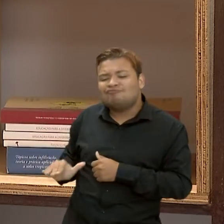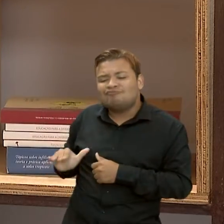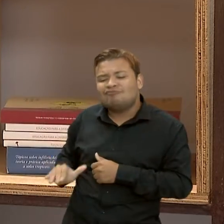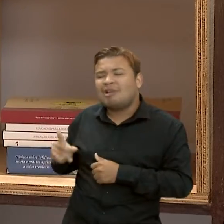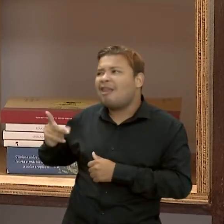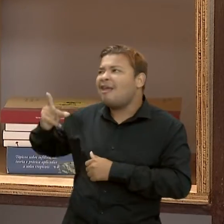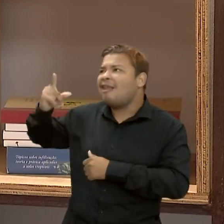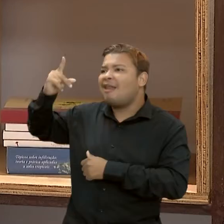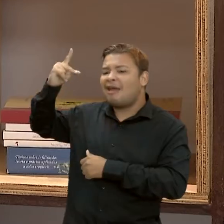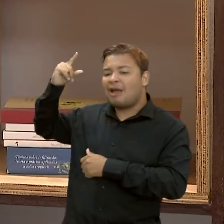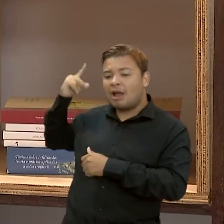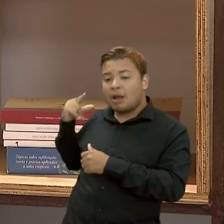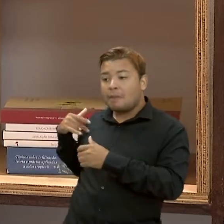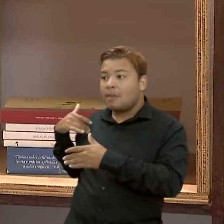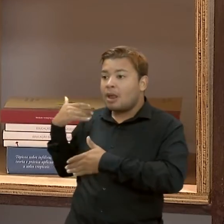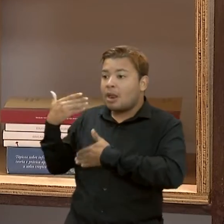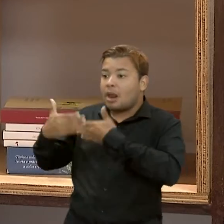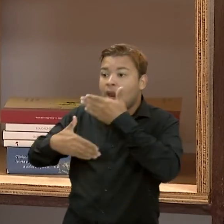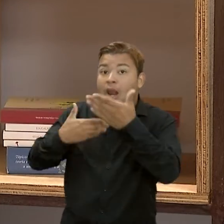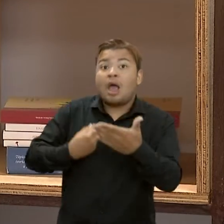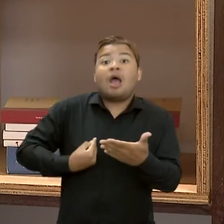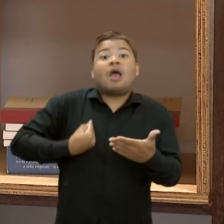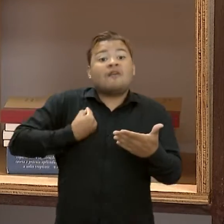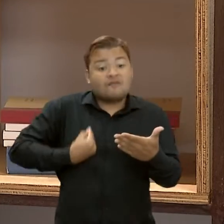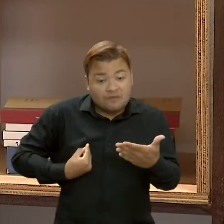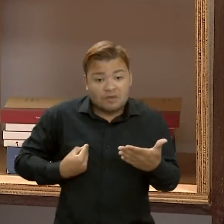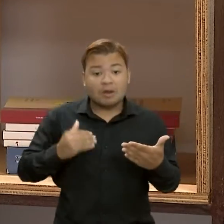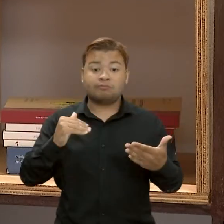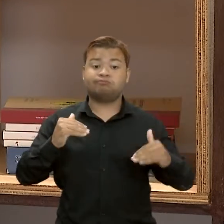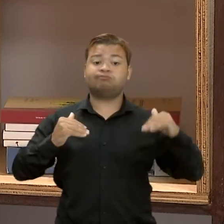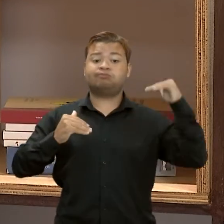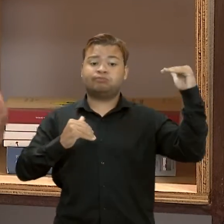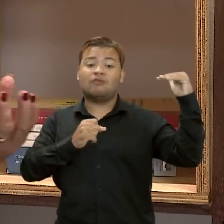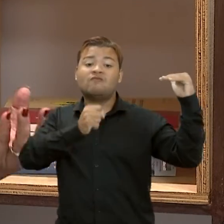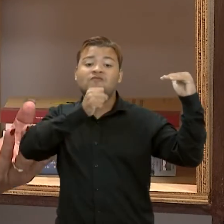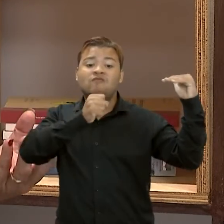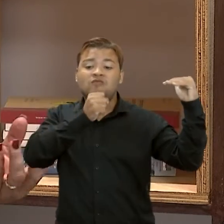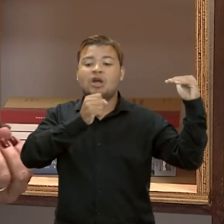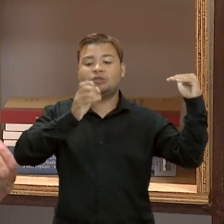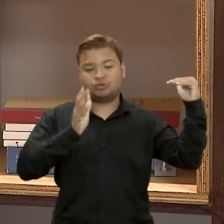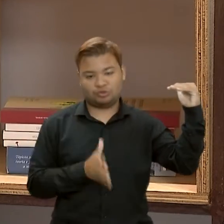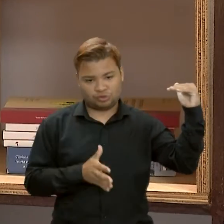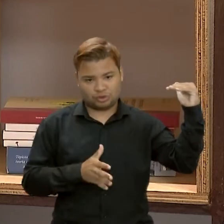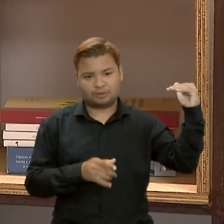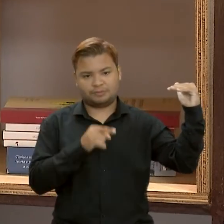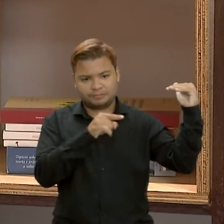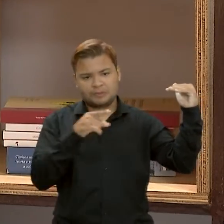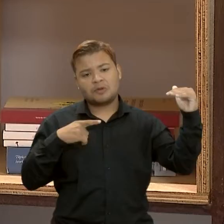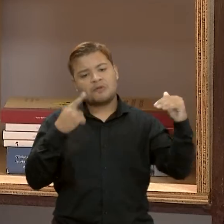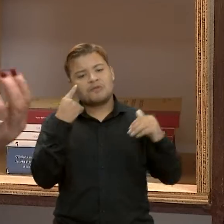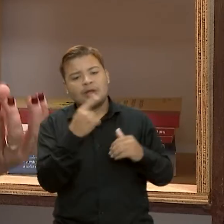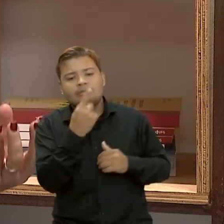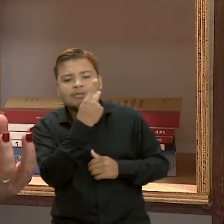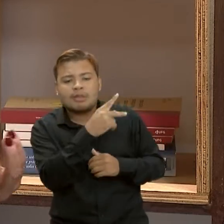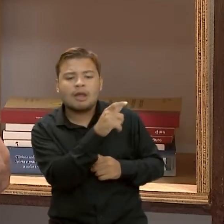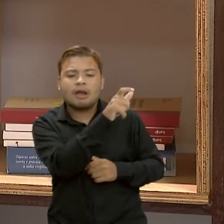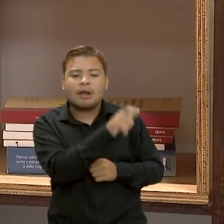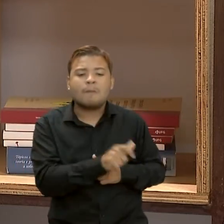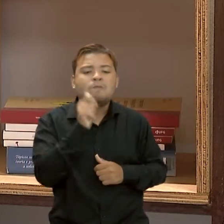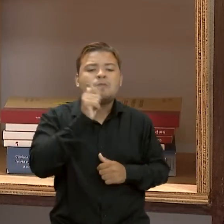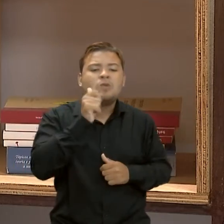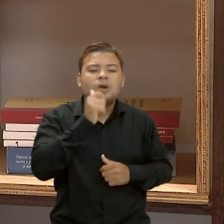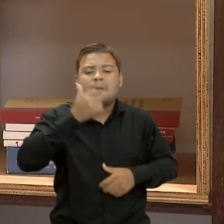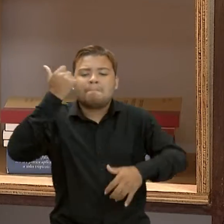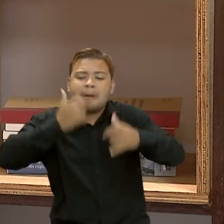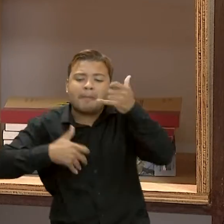à ancianidade presente. Então, eu busco as vivências via memória, né, via as reminiscências